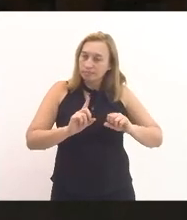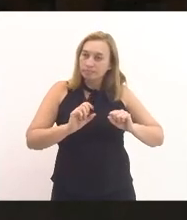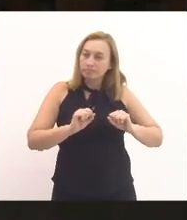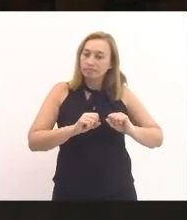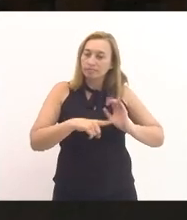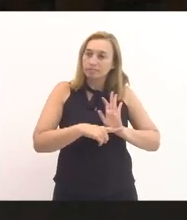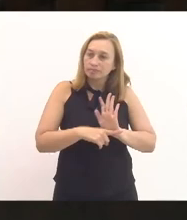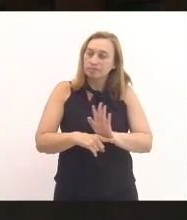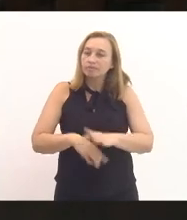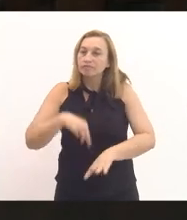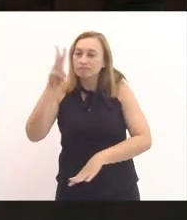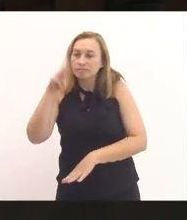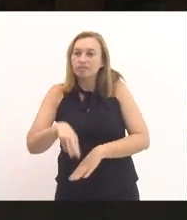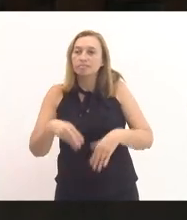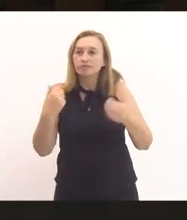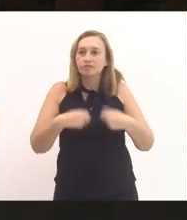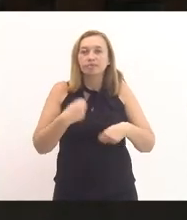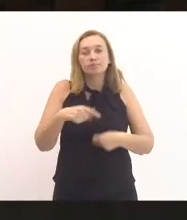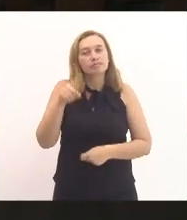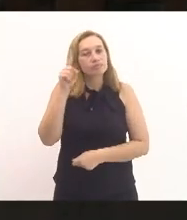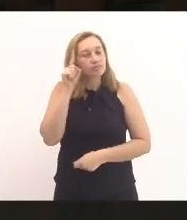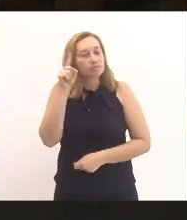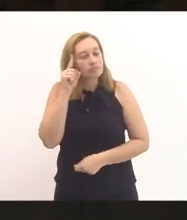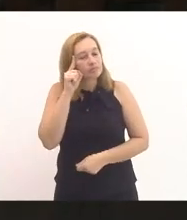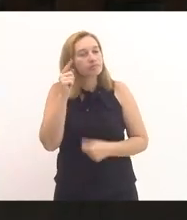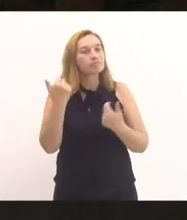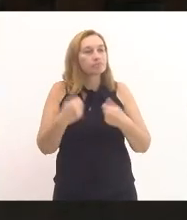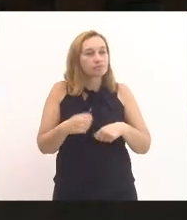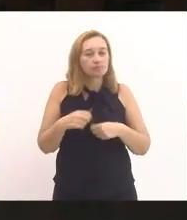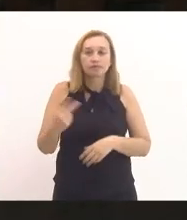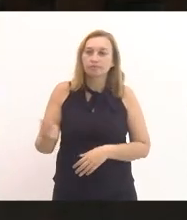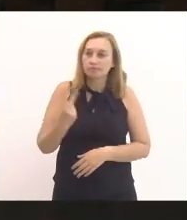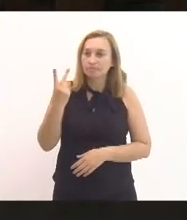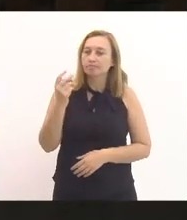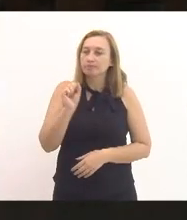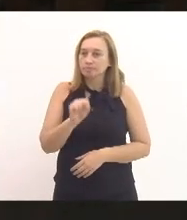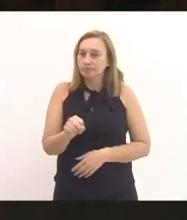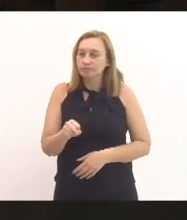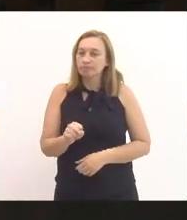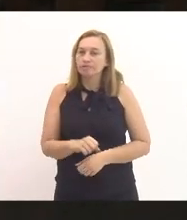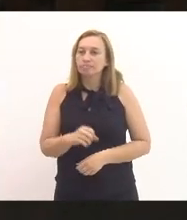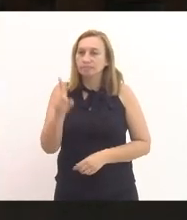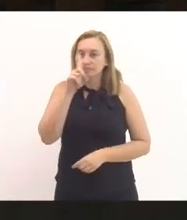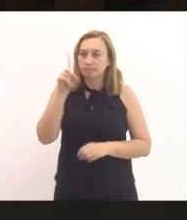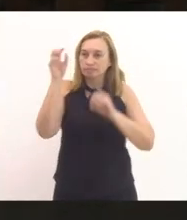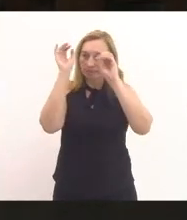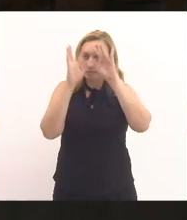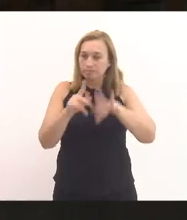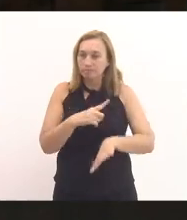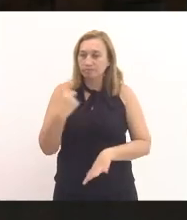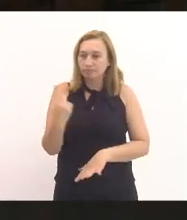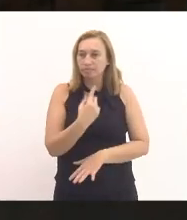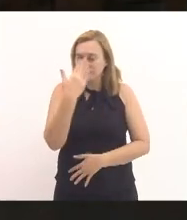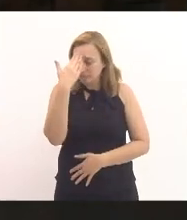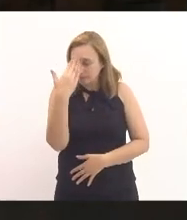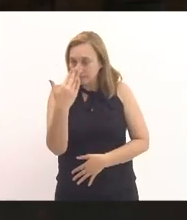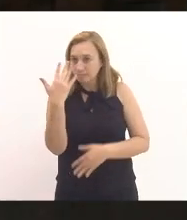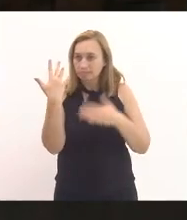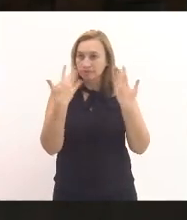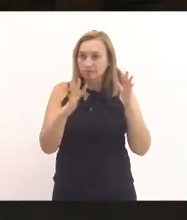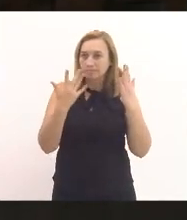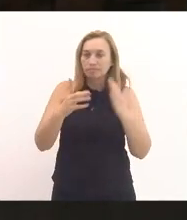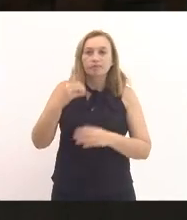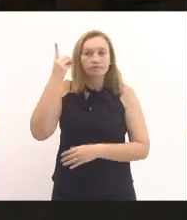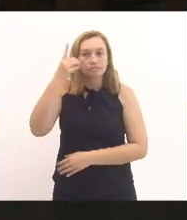precisar de oportunamente e precisamos ser valorizados por isso que Deus nos abençoe obrigado Parabéns